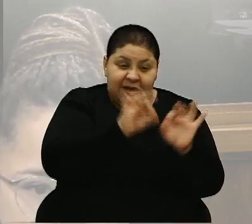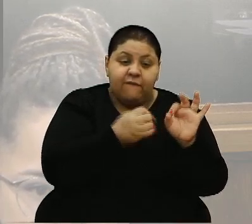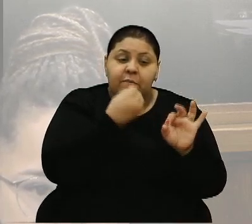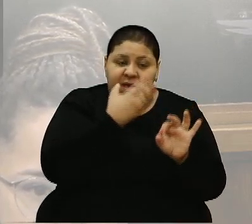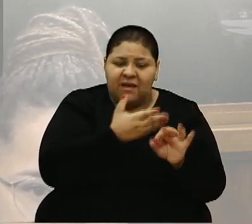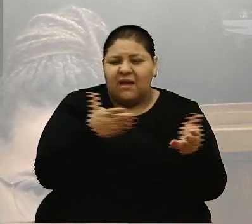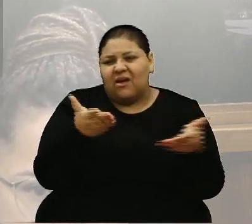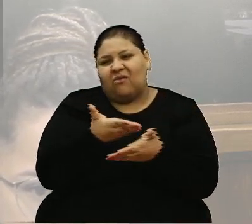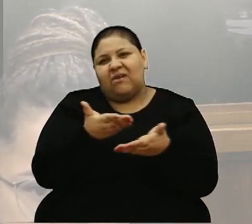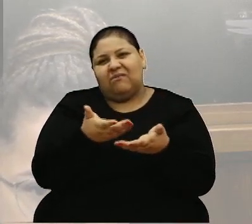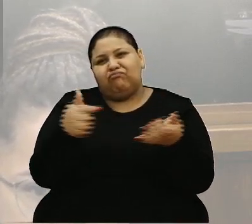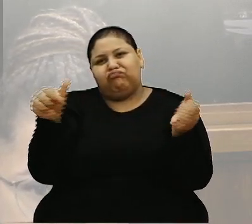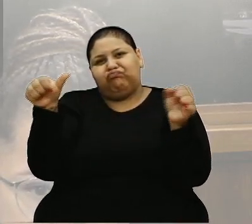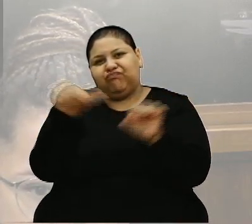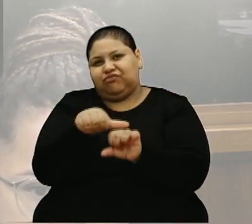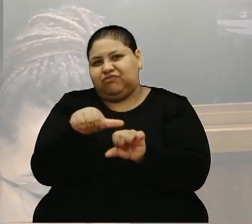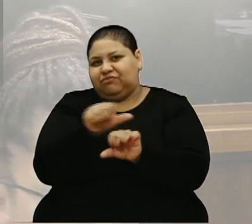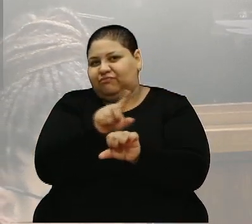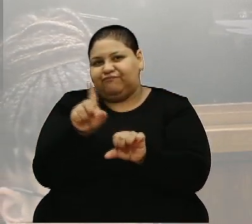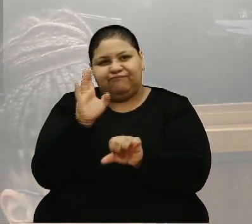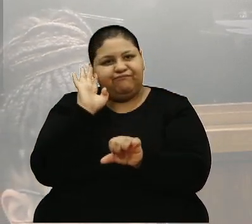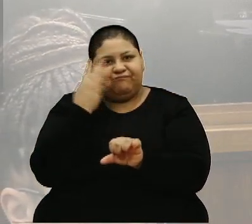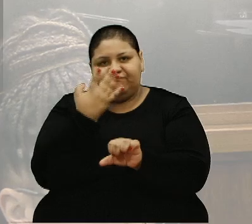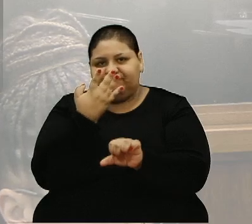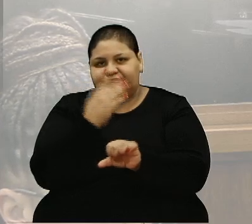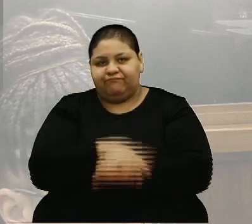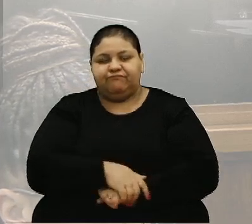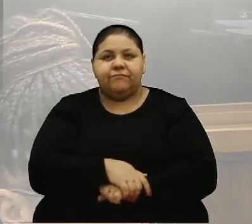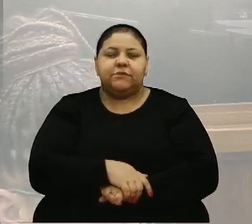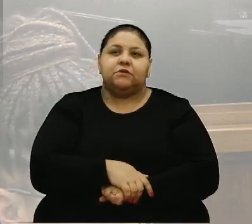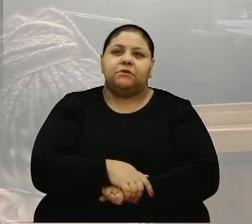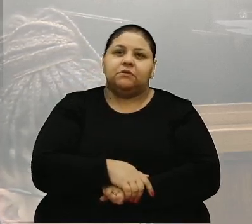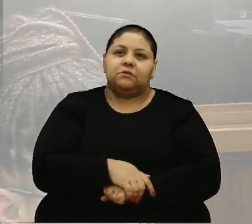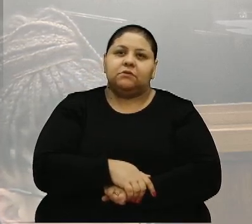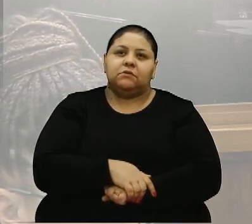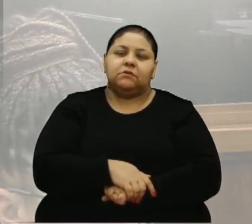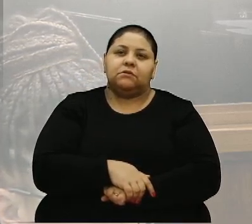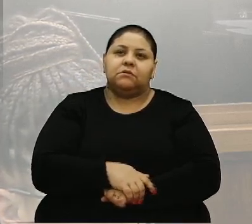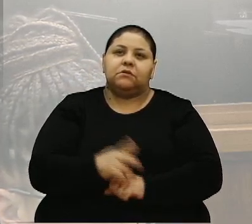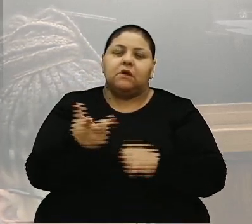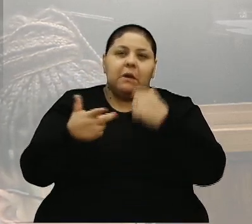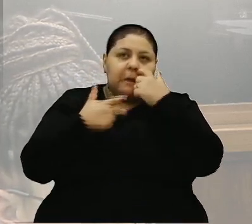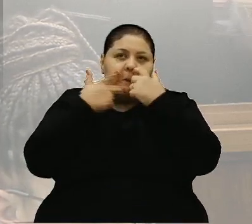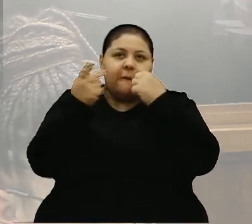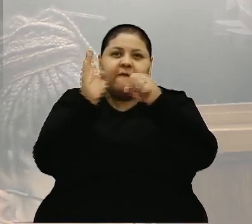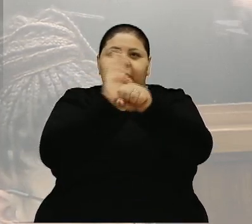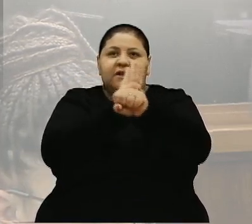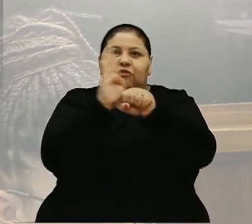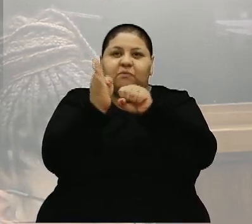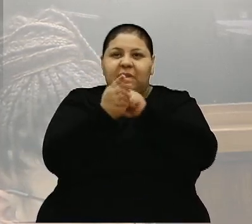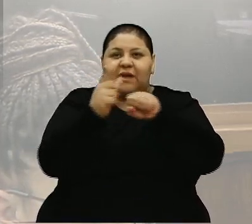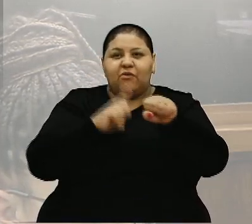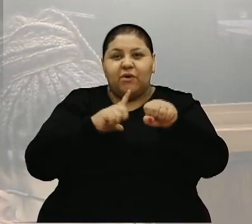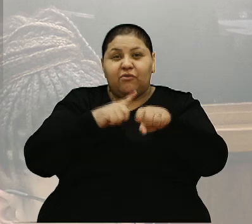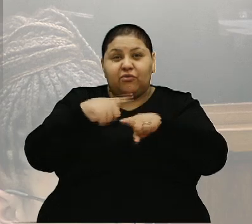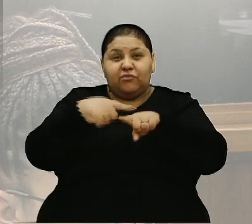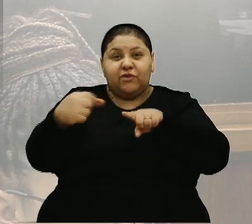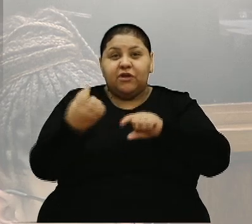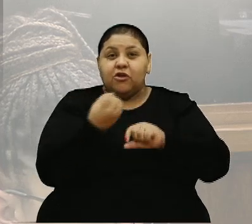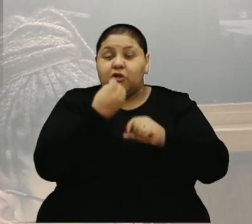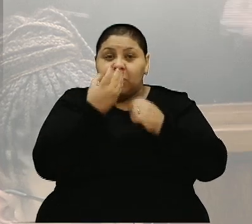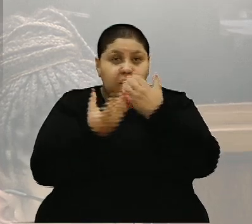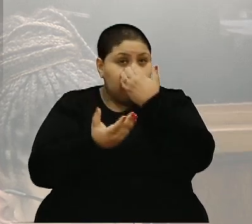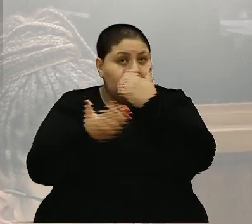Agora não tá legal. E, por fim, só para dizer, me chamaram num bairro agora, logo eu tenho que sair. Que bom que nós